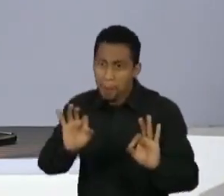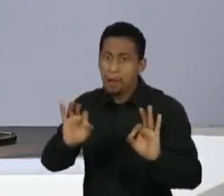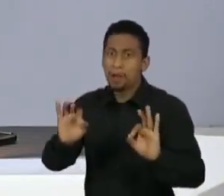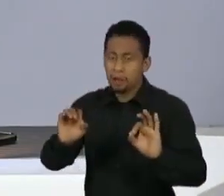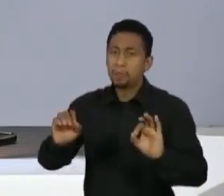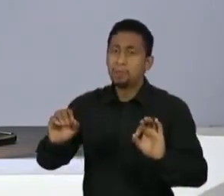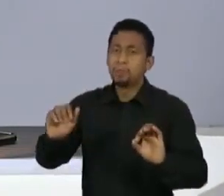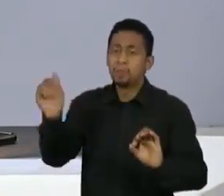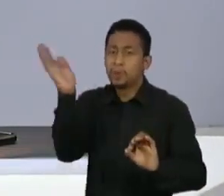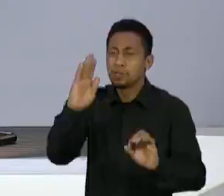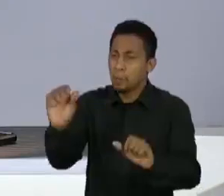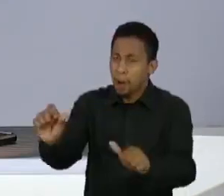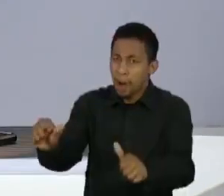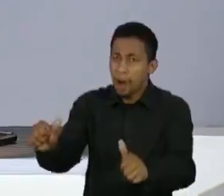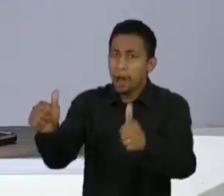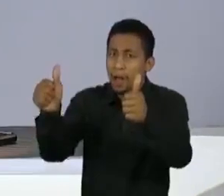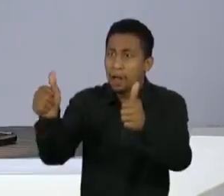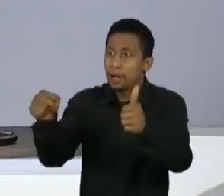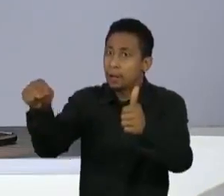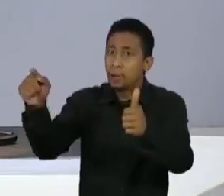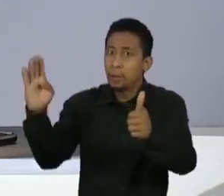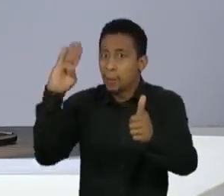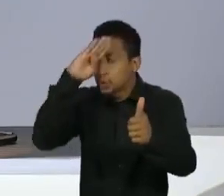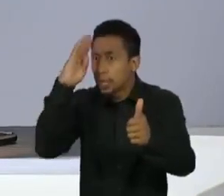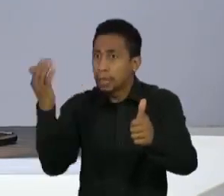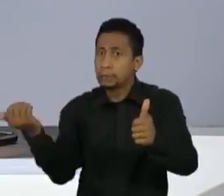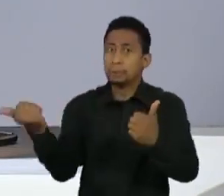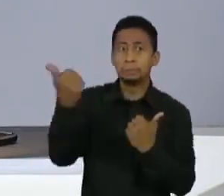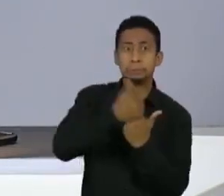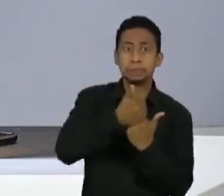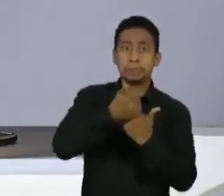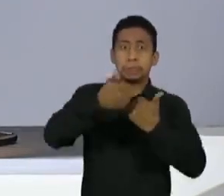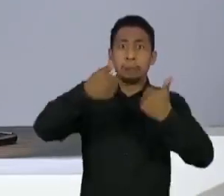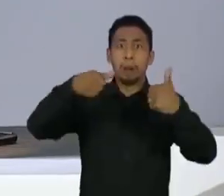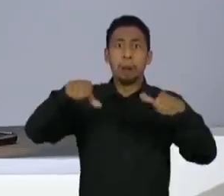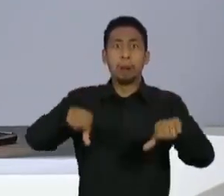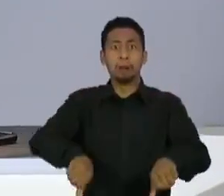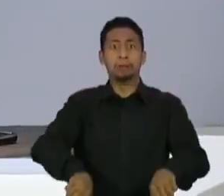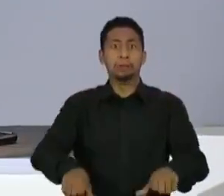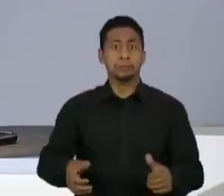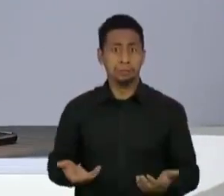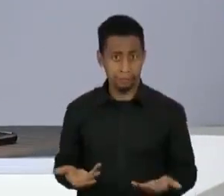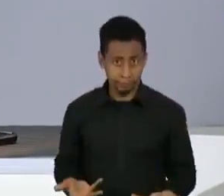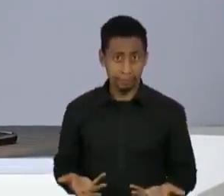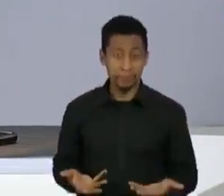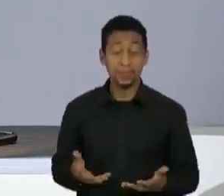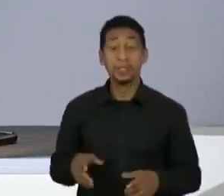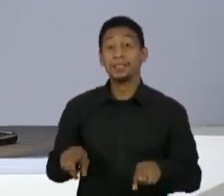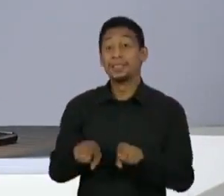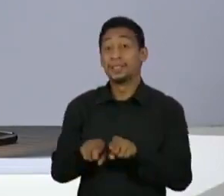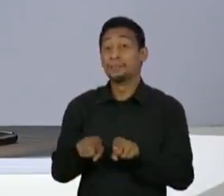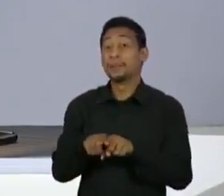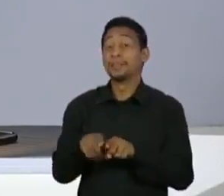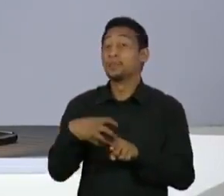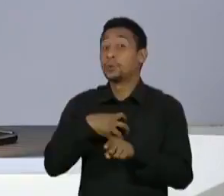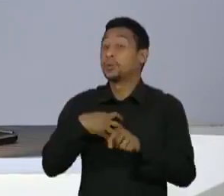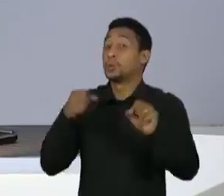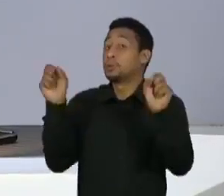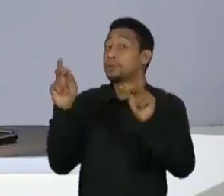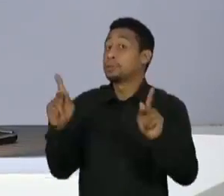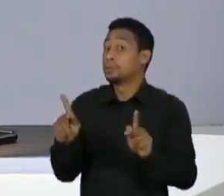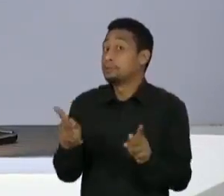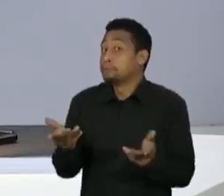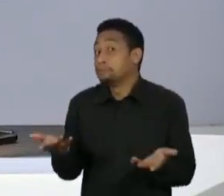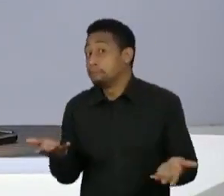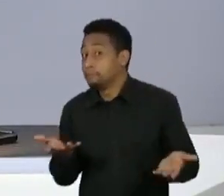um insucesso desse ideal ainda no seu governo, em especial sobre o aspecto da pacificação, porque foi